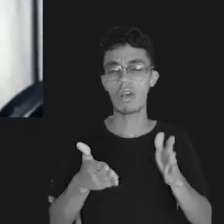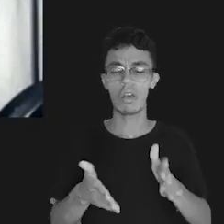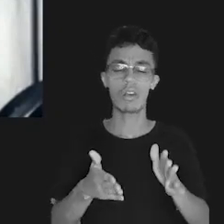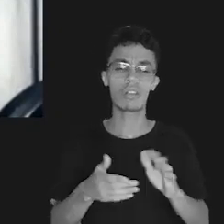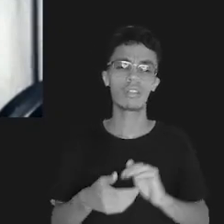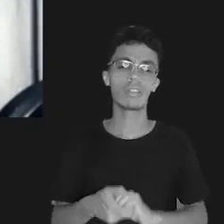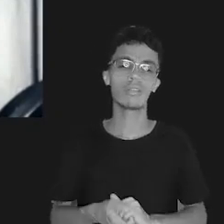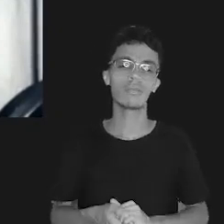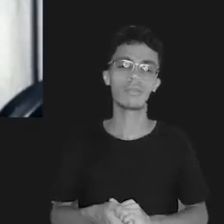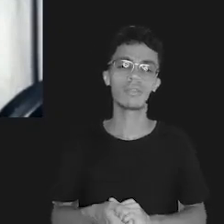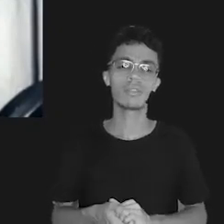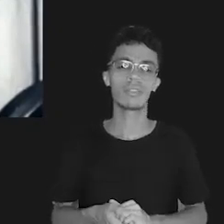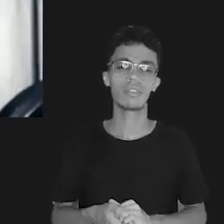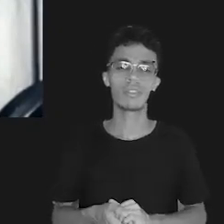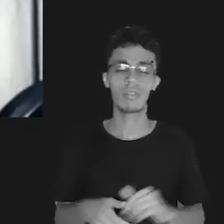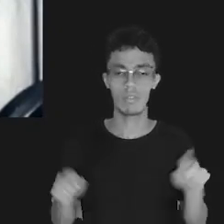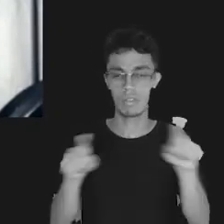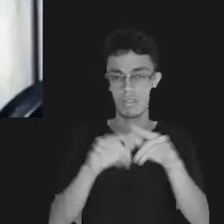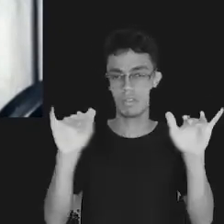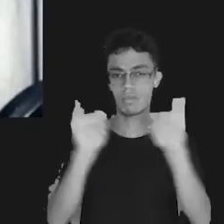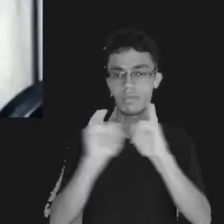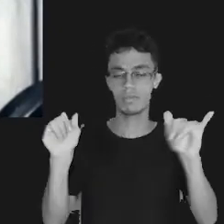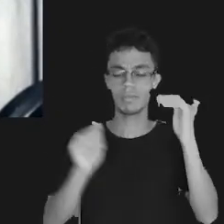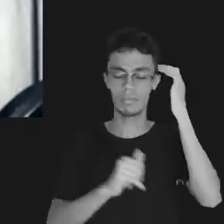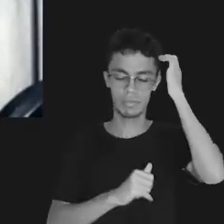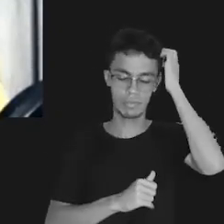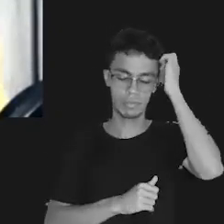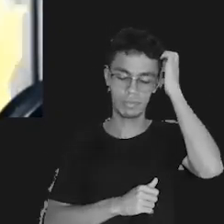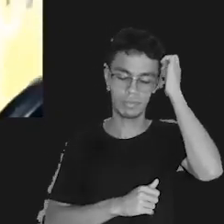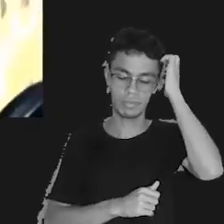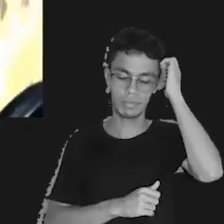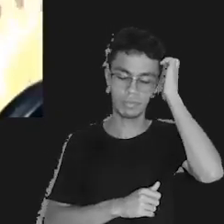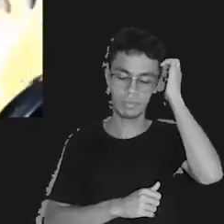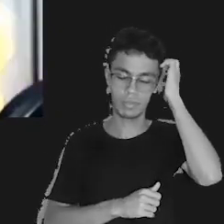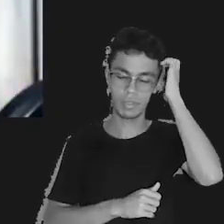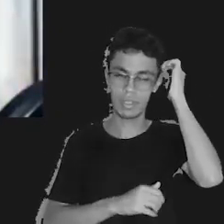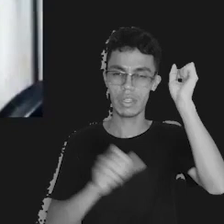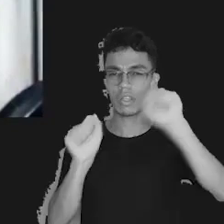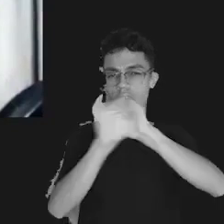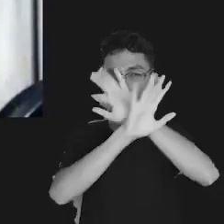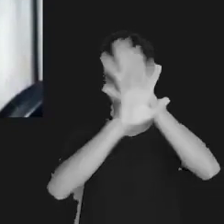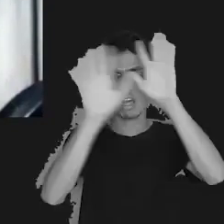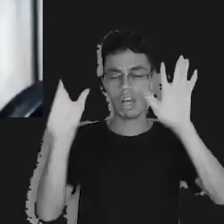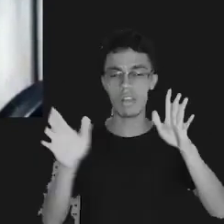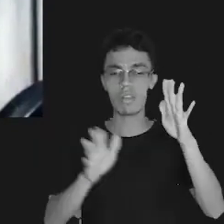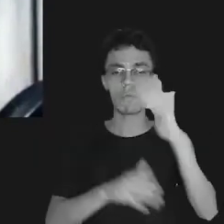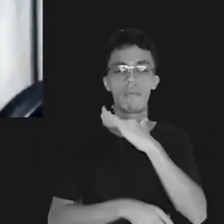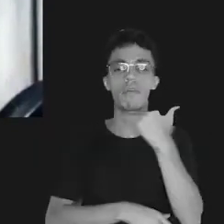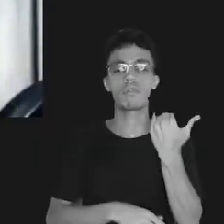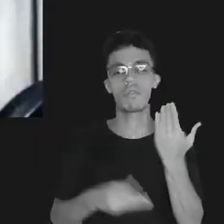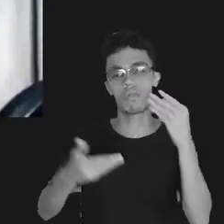que pudesse ter sido alegado. Está claro, morto e enterrado.